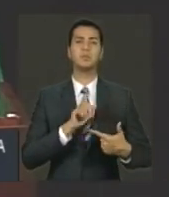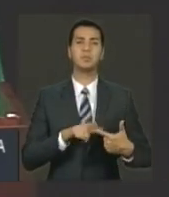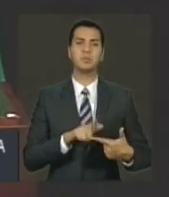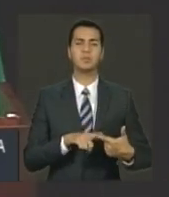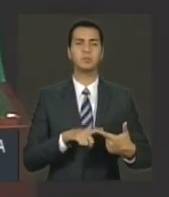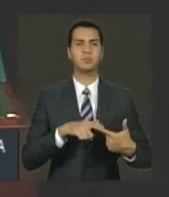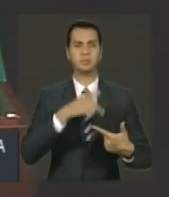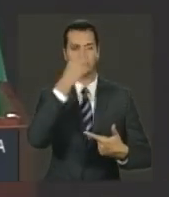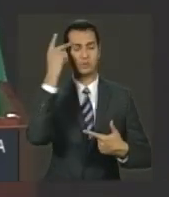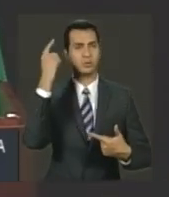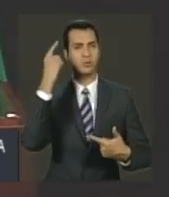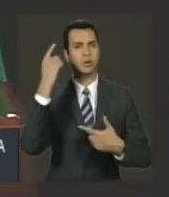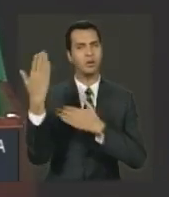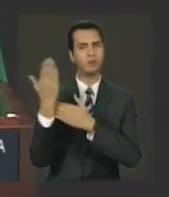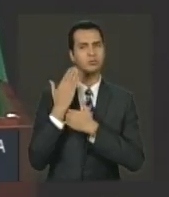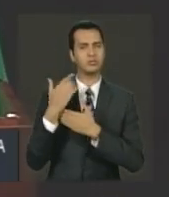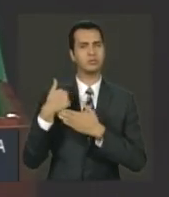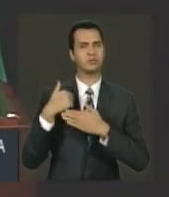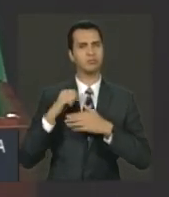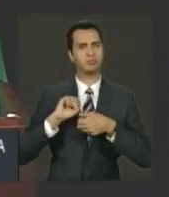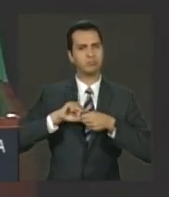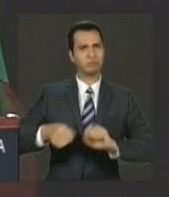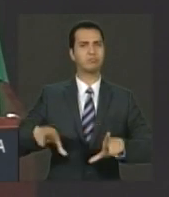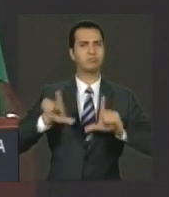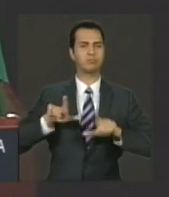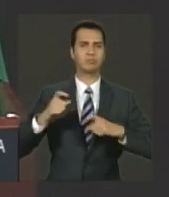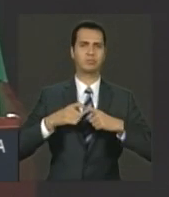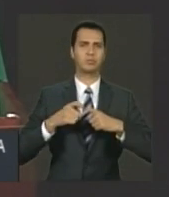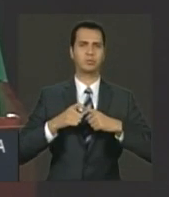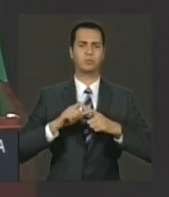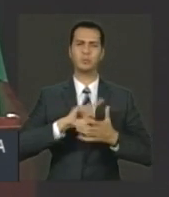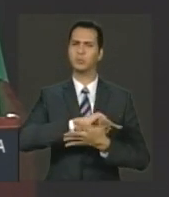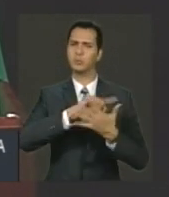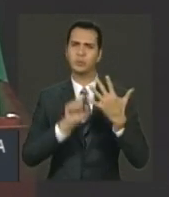idealizadores da minha carreira, o que por mim fizeram.